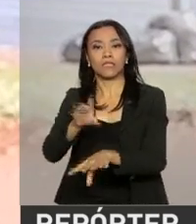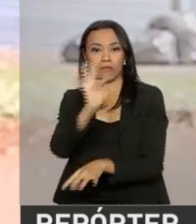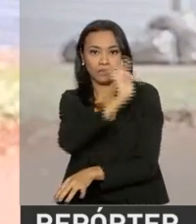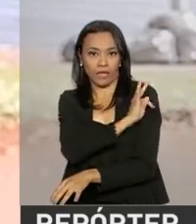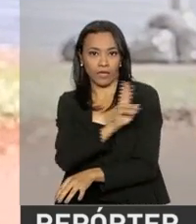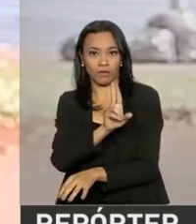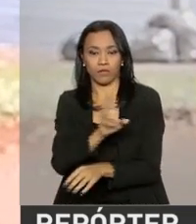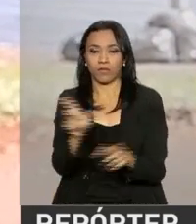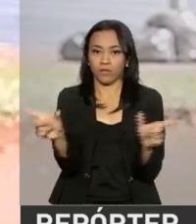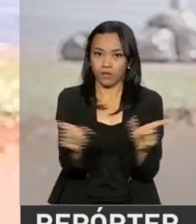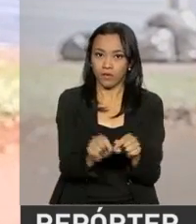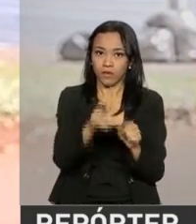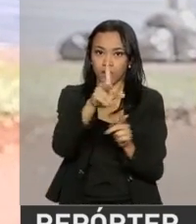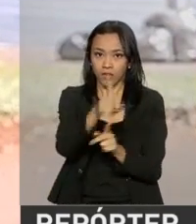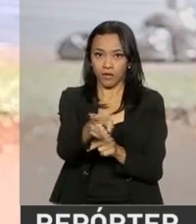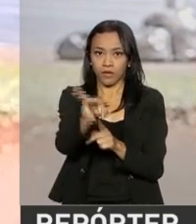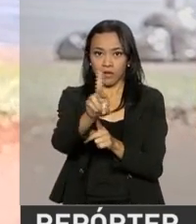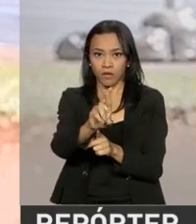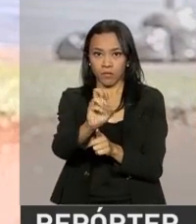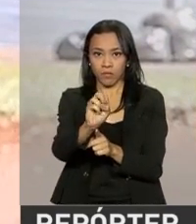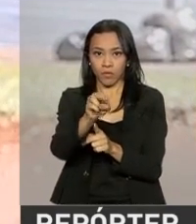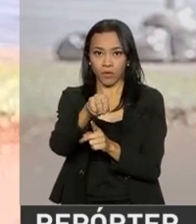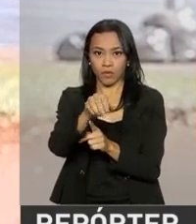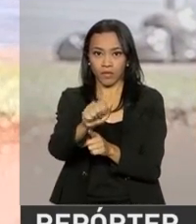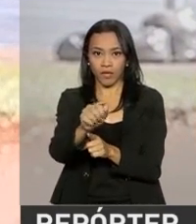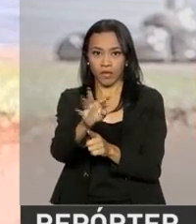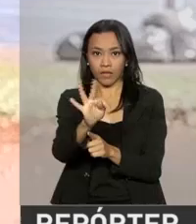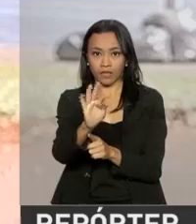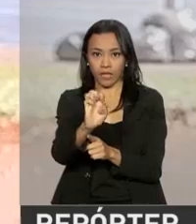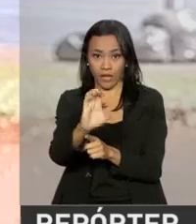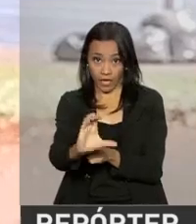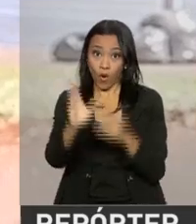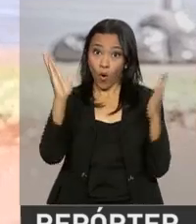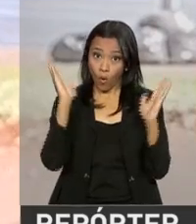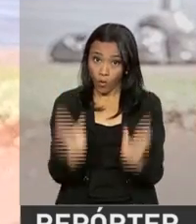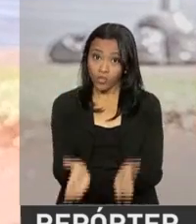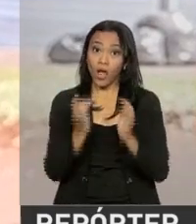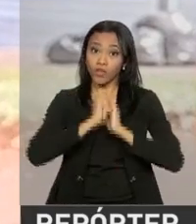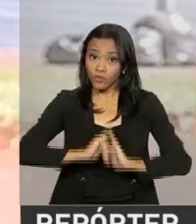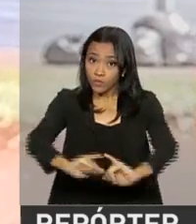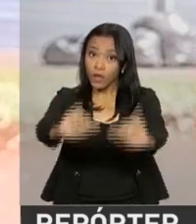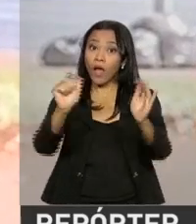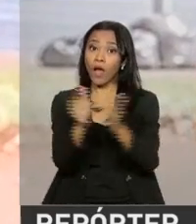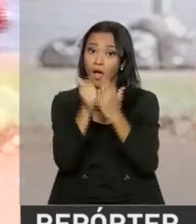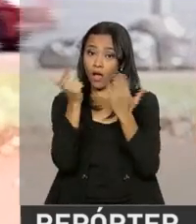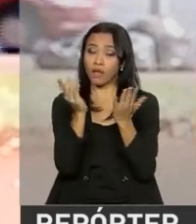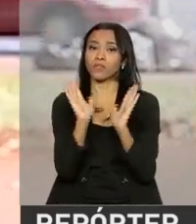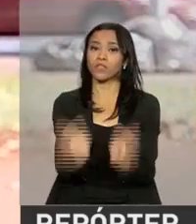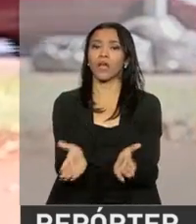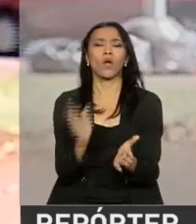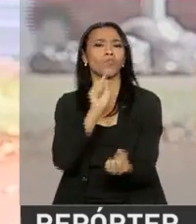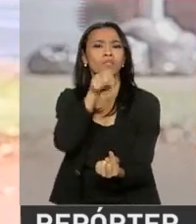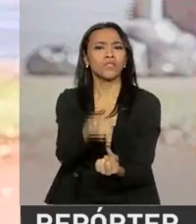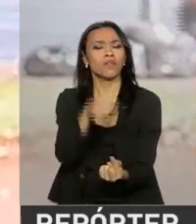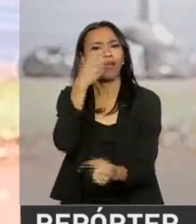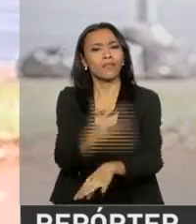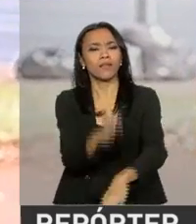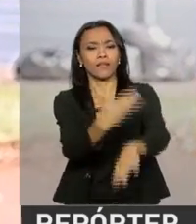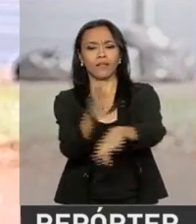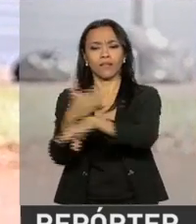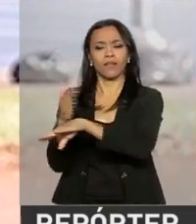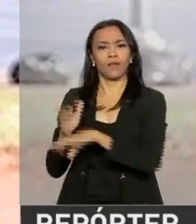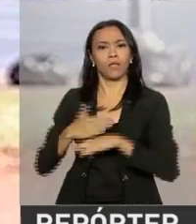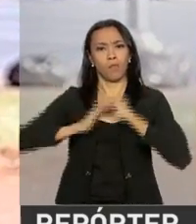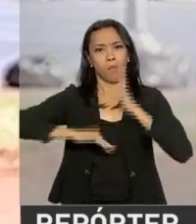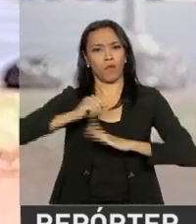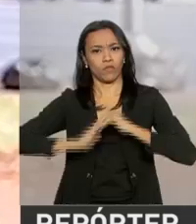Pronatec. O repasse foi publicado hoje no Diário Oficial. O programa ele é voltado para capacitação profissional